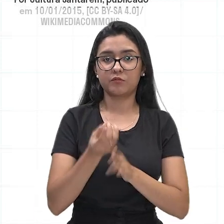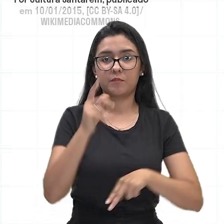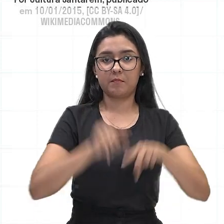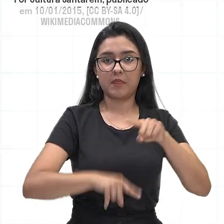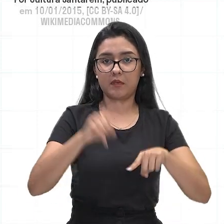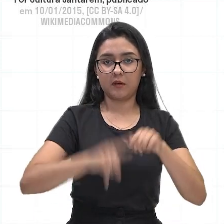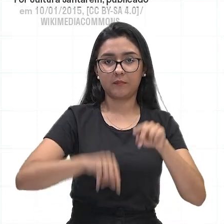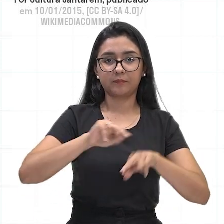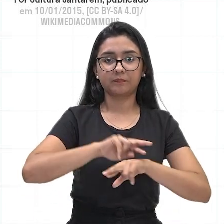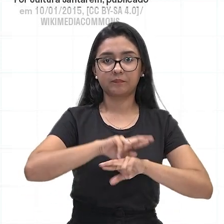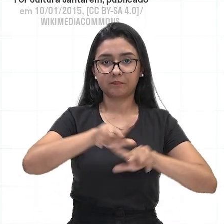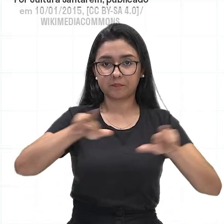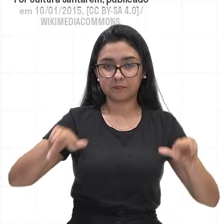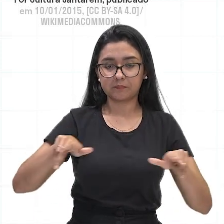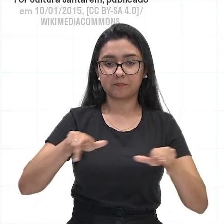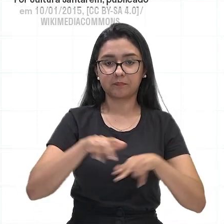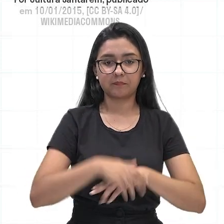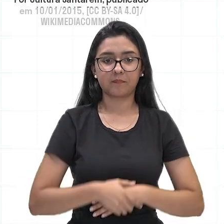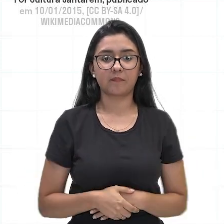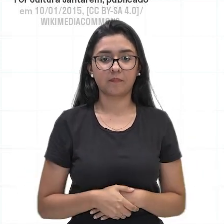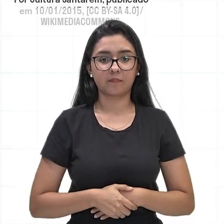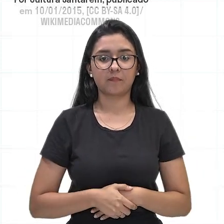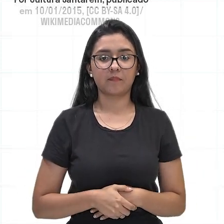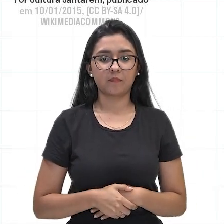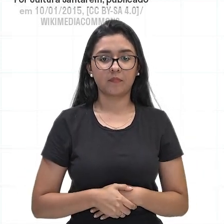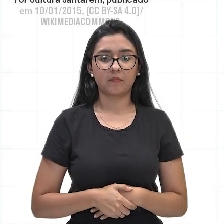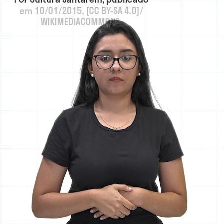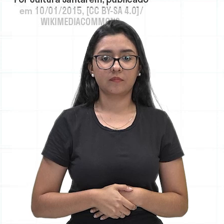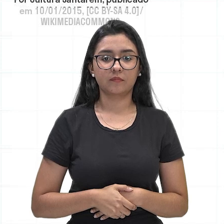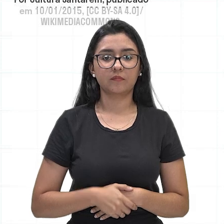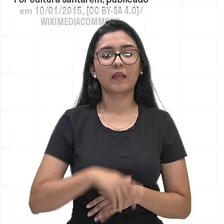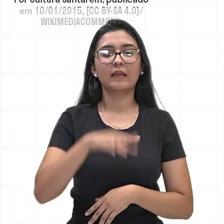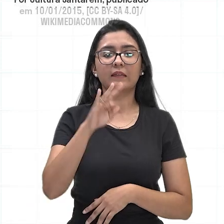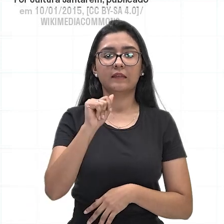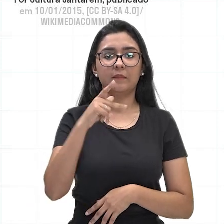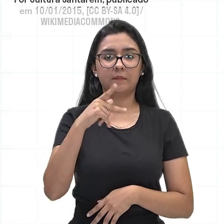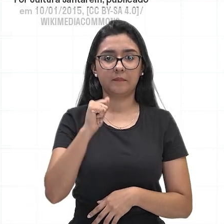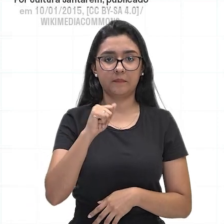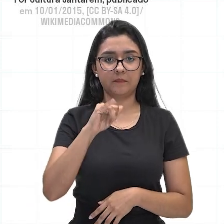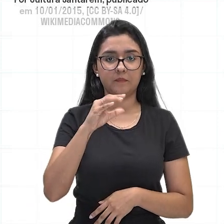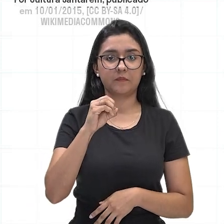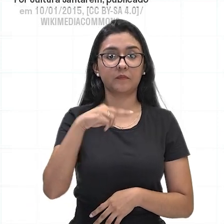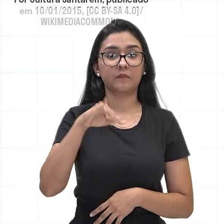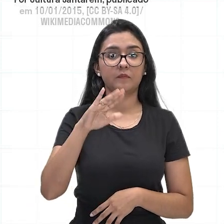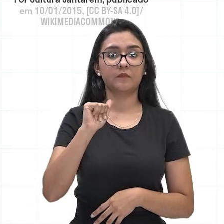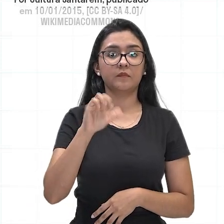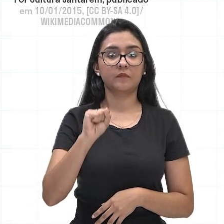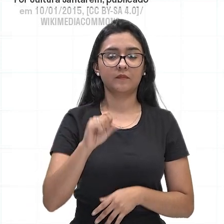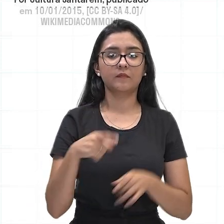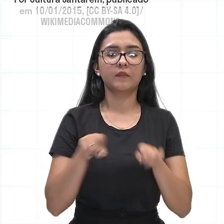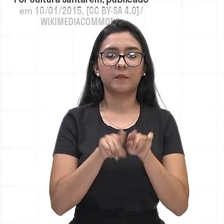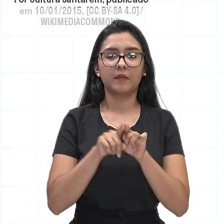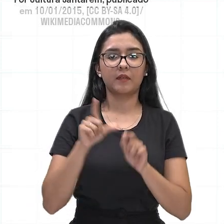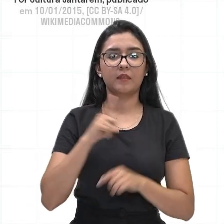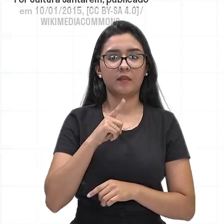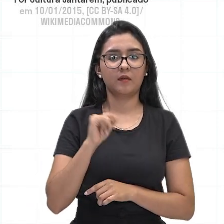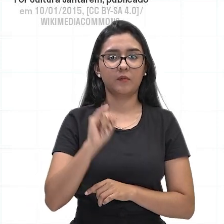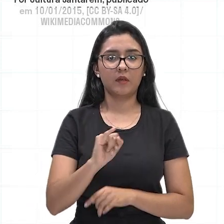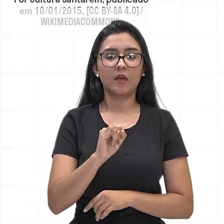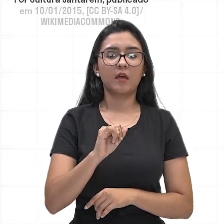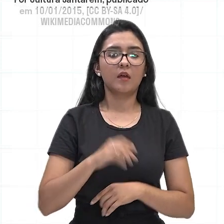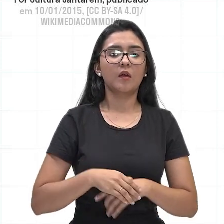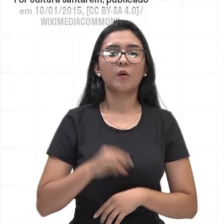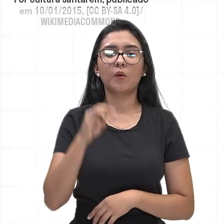fabricação aí de cerâmicas, as cerâmicas marajoaras ou tapajônicas, e a gente tem ali também o muiraquitã, que